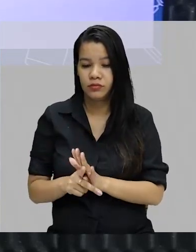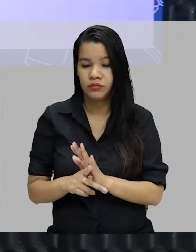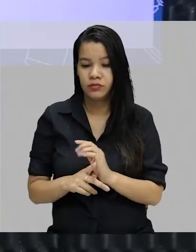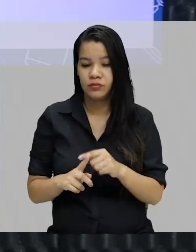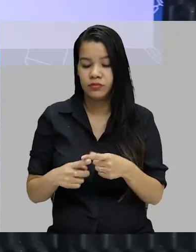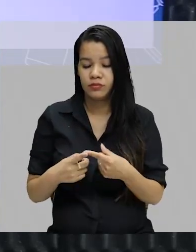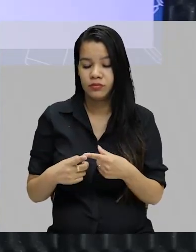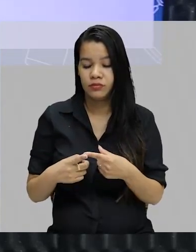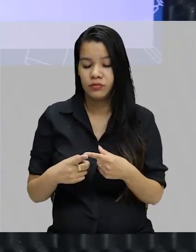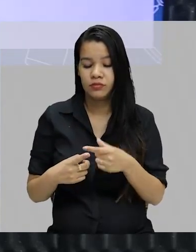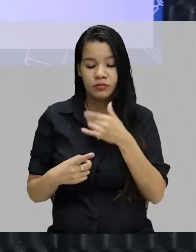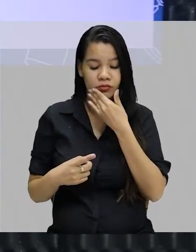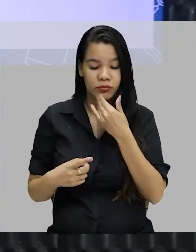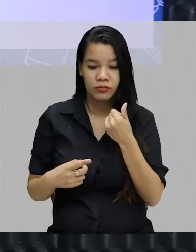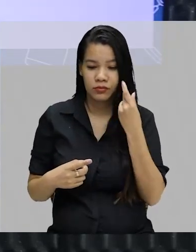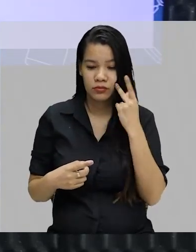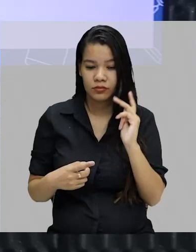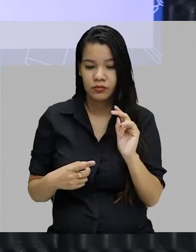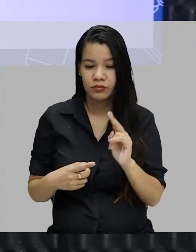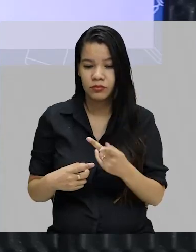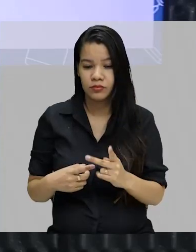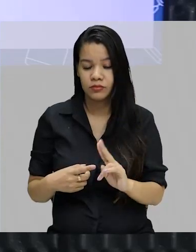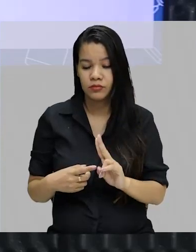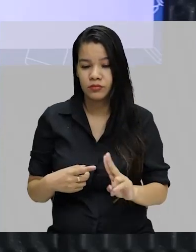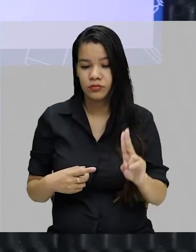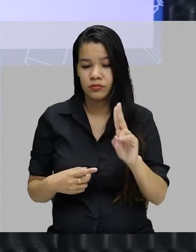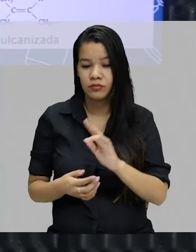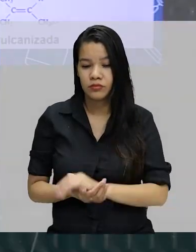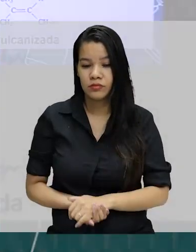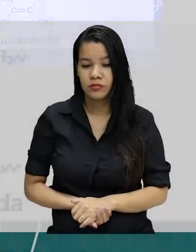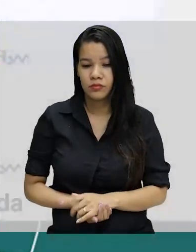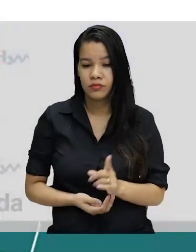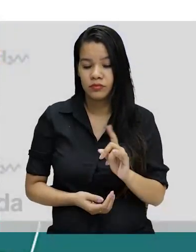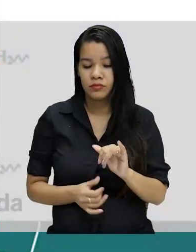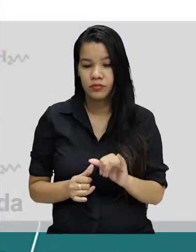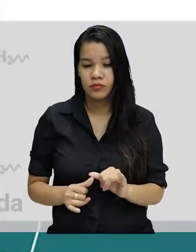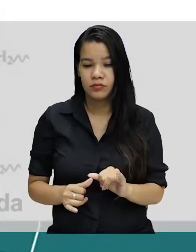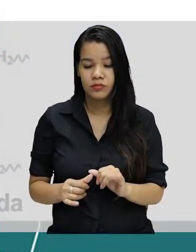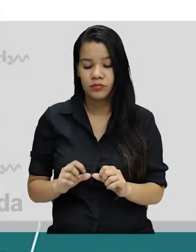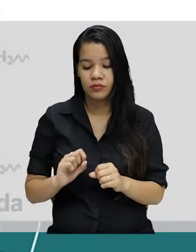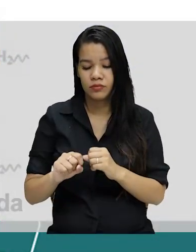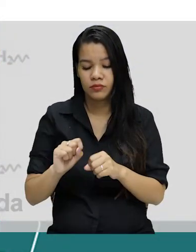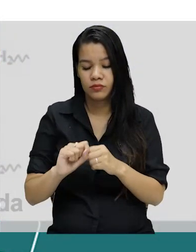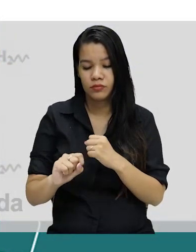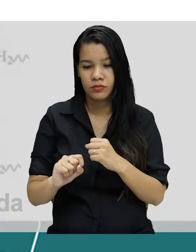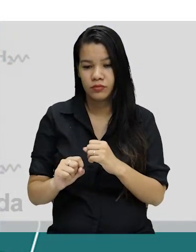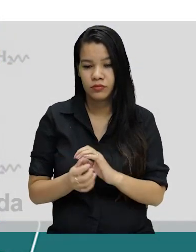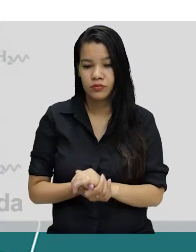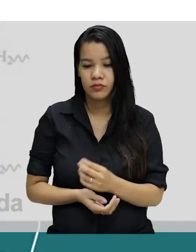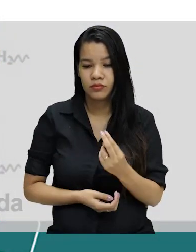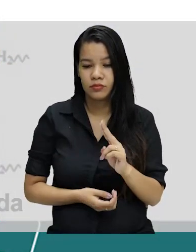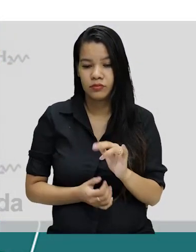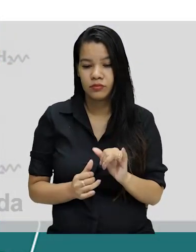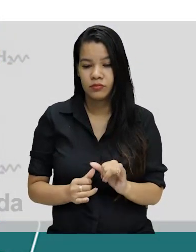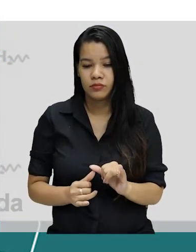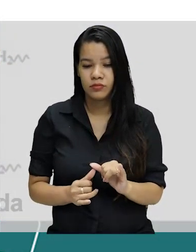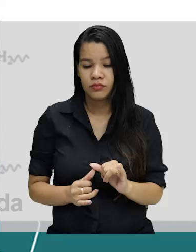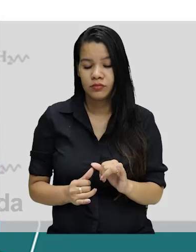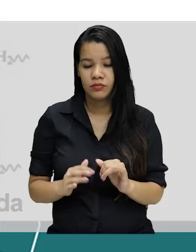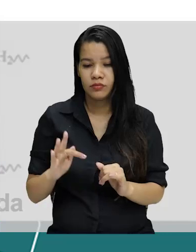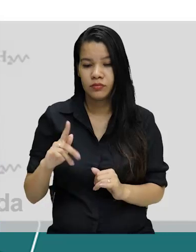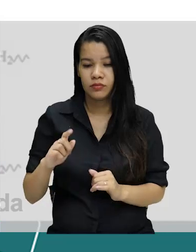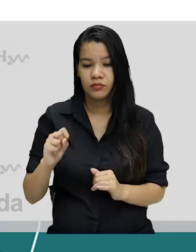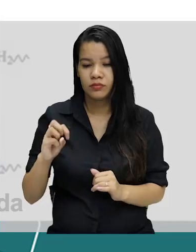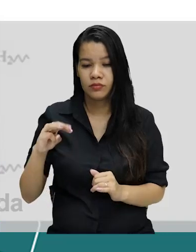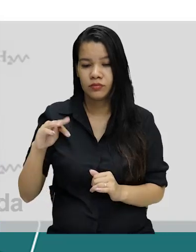mais apropriadas para o seu uso, certo? Não ficar quebradiça e não ficar